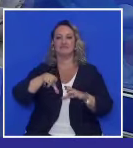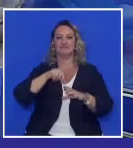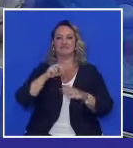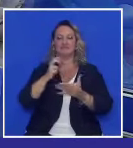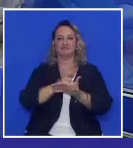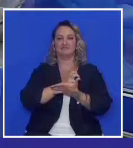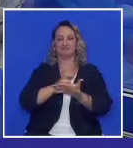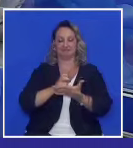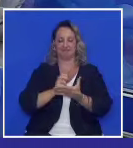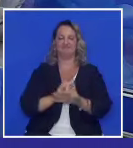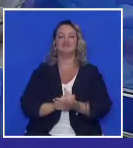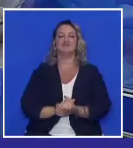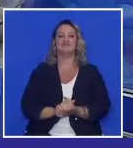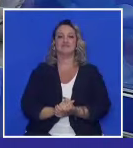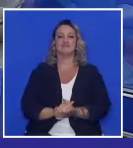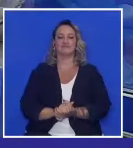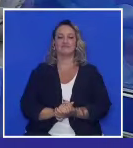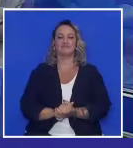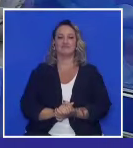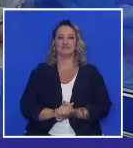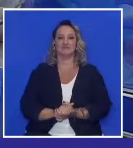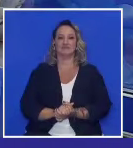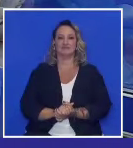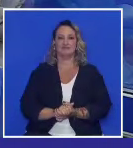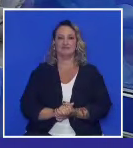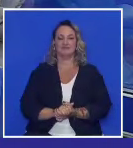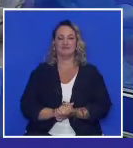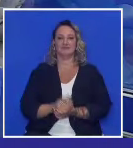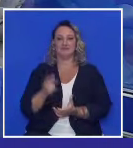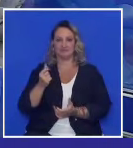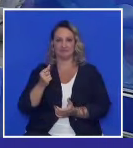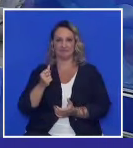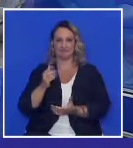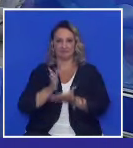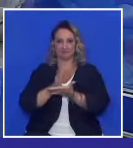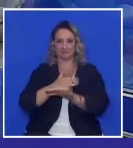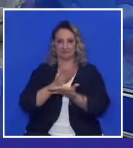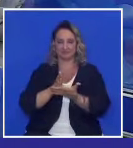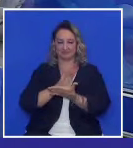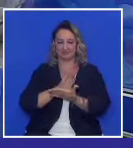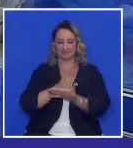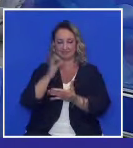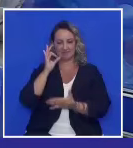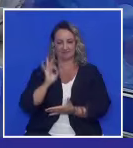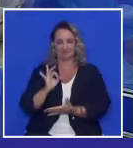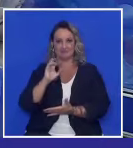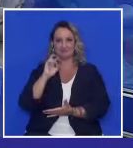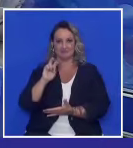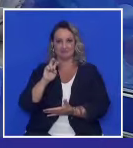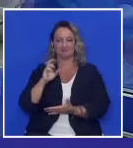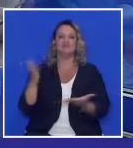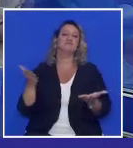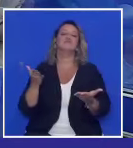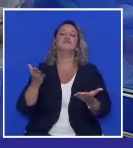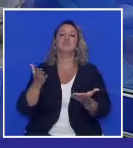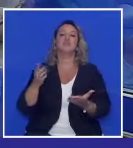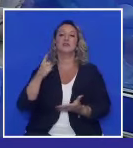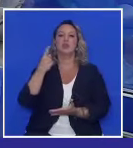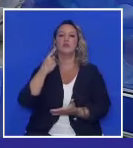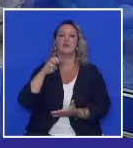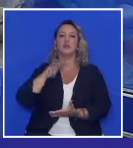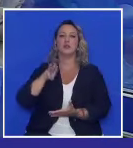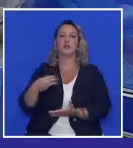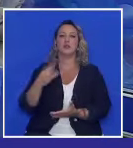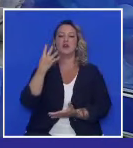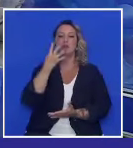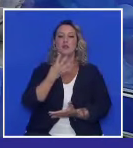sorteio da Quina, concurso 5.520. O valor a ser distribuído entre os acertadores dos cinco números hoje na Quina será de